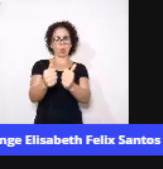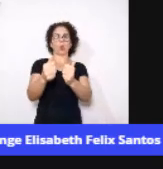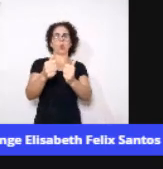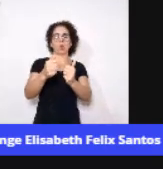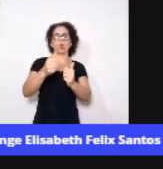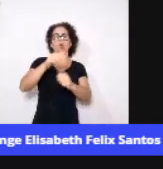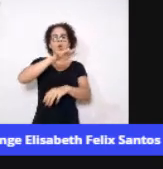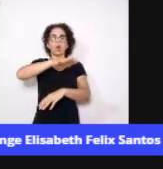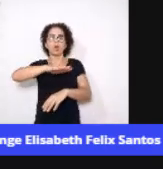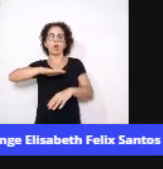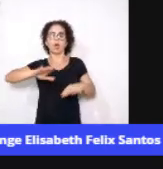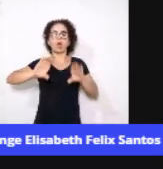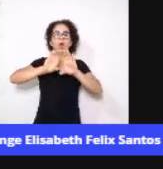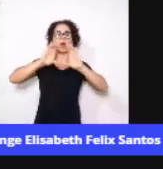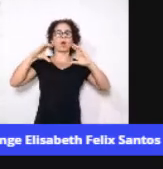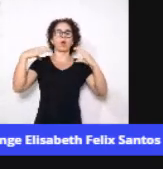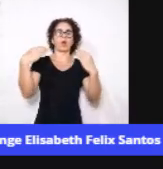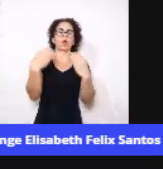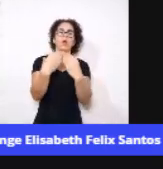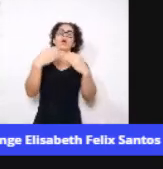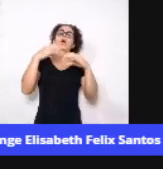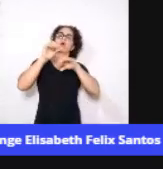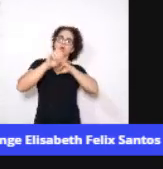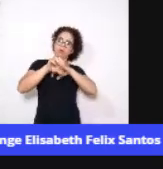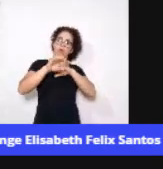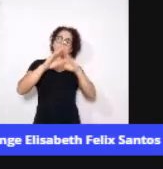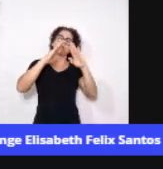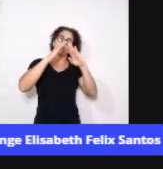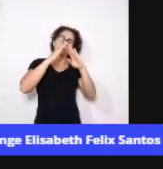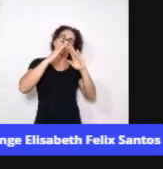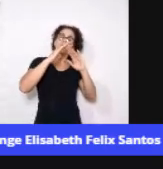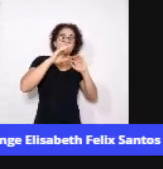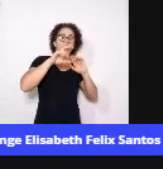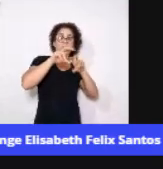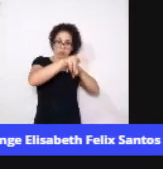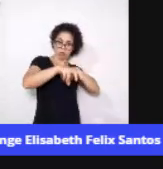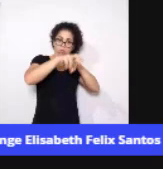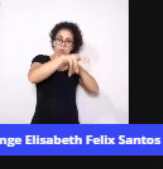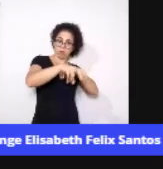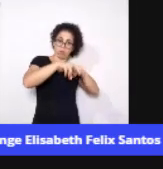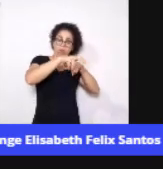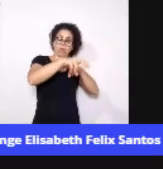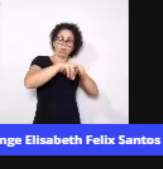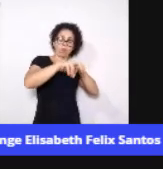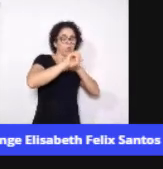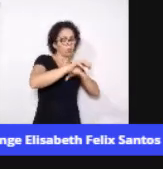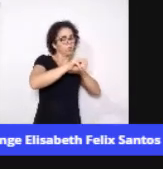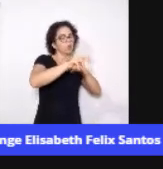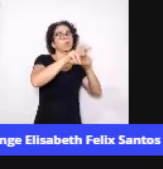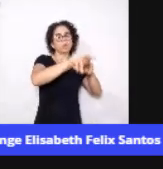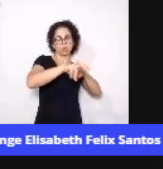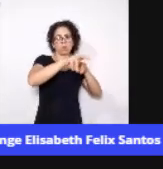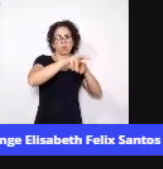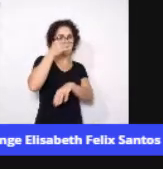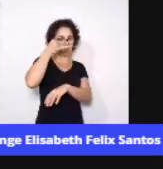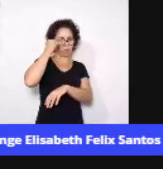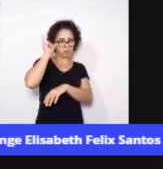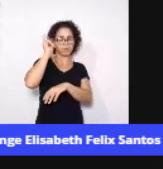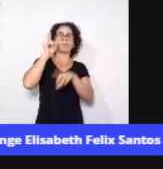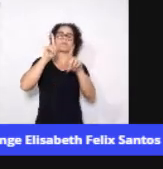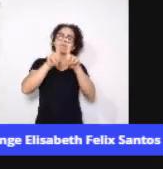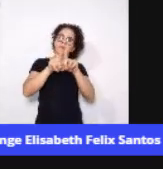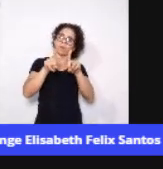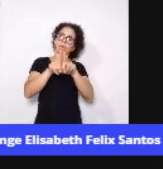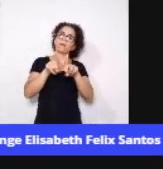do campo. Inclusive, eu sigo dizendo, as que têm acesso aos meios virtuais, também agregar esse